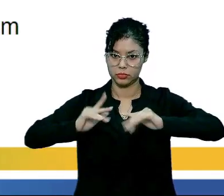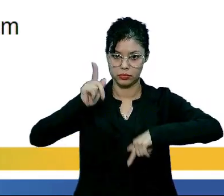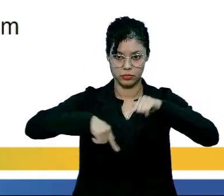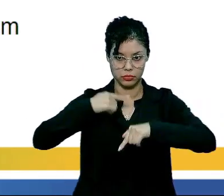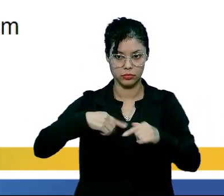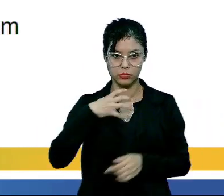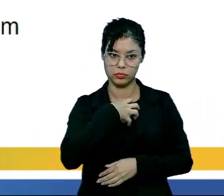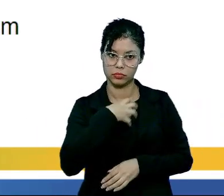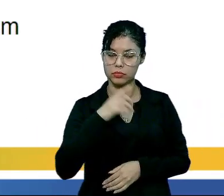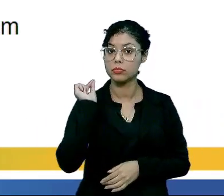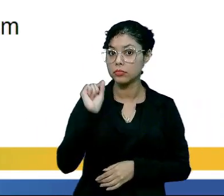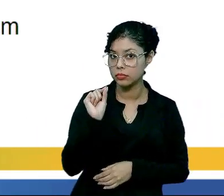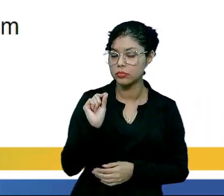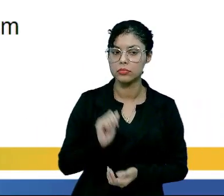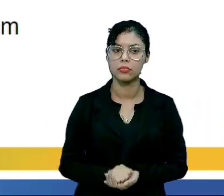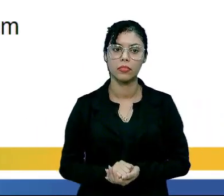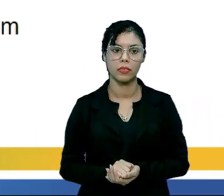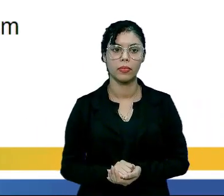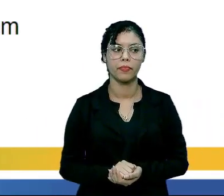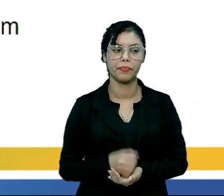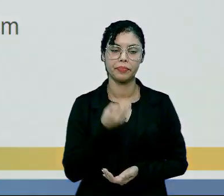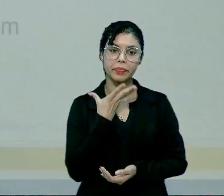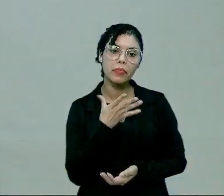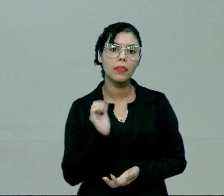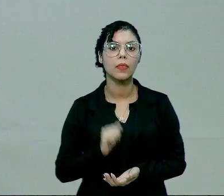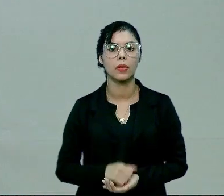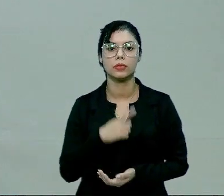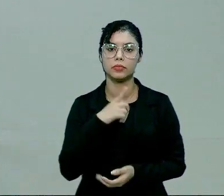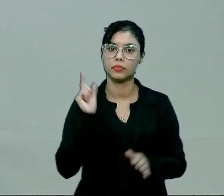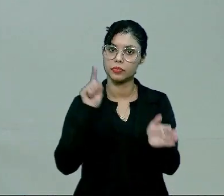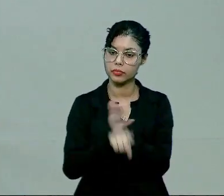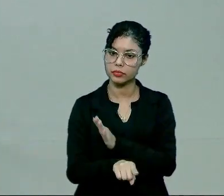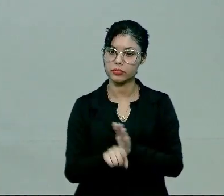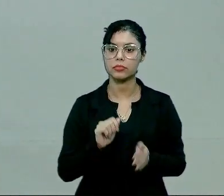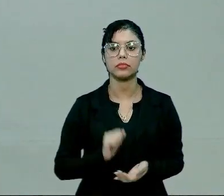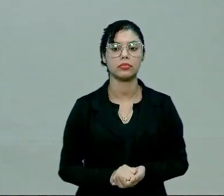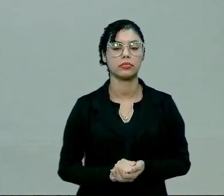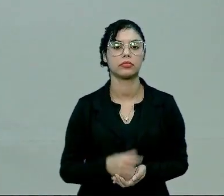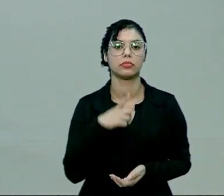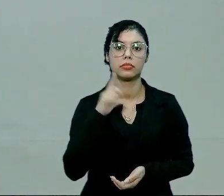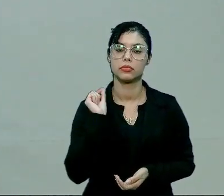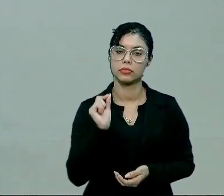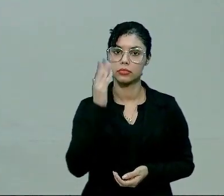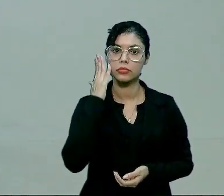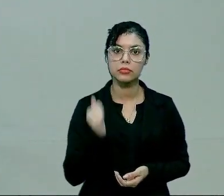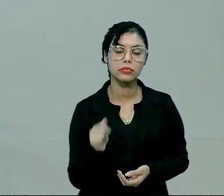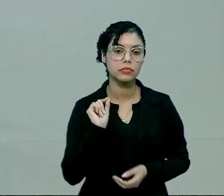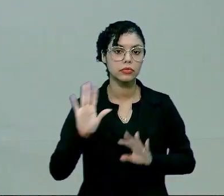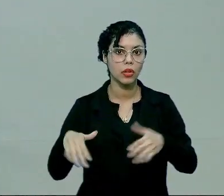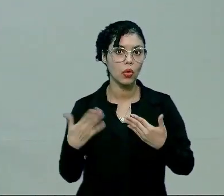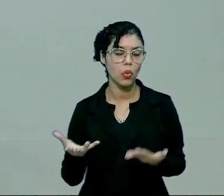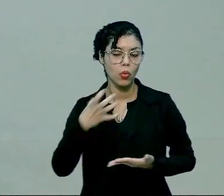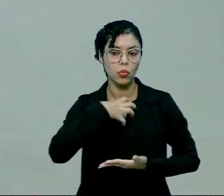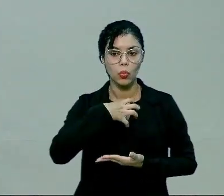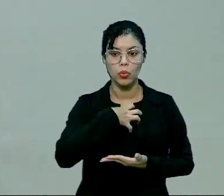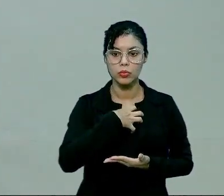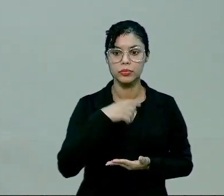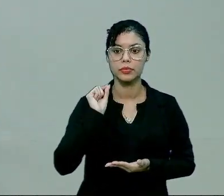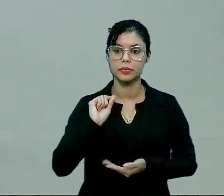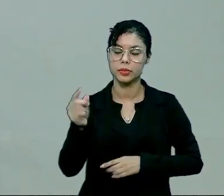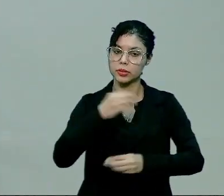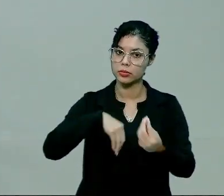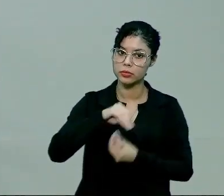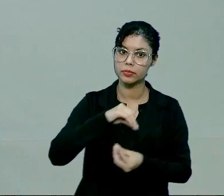atingirá o equilíbrio químico no momento em que? Bom, então nós temos uma questão. Essa questão está querendo saber sobre qual é o momento em que